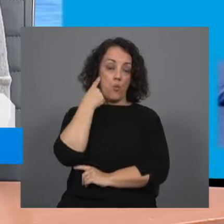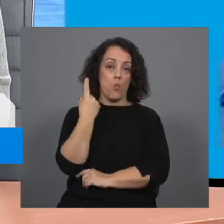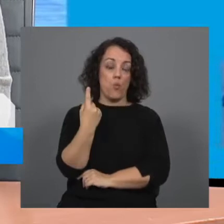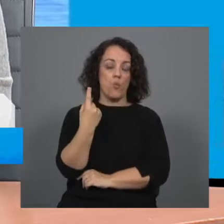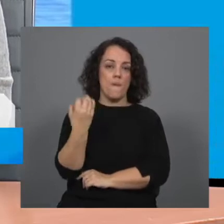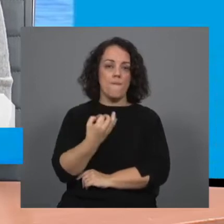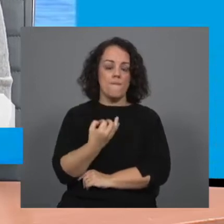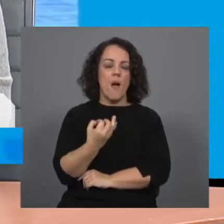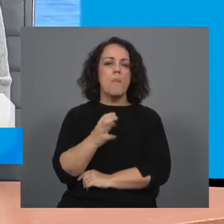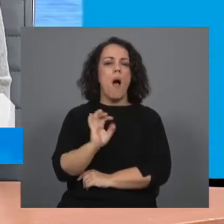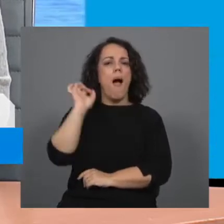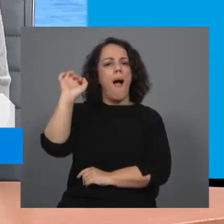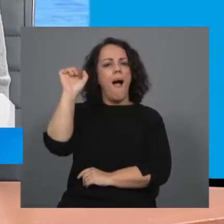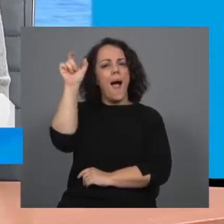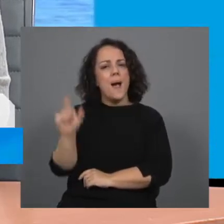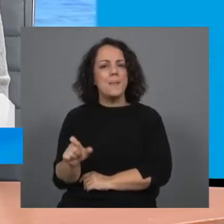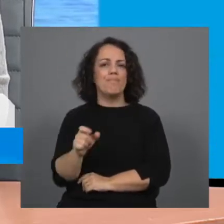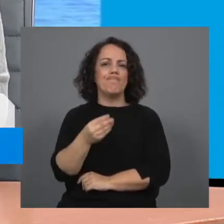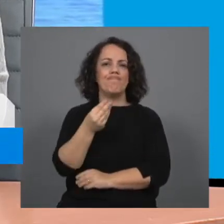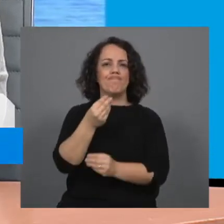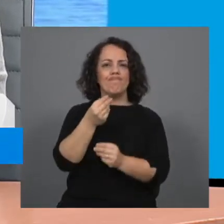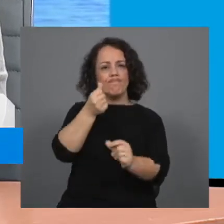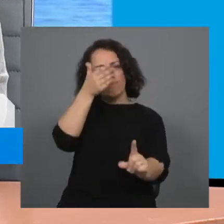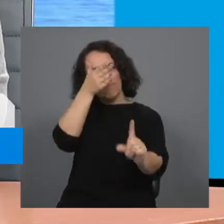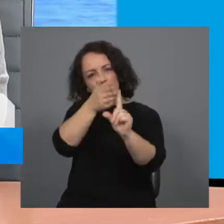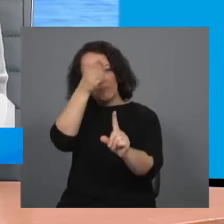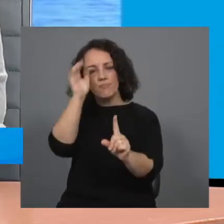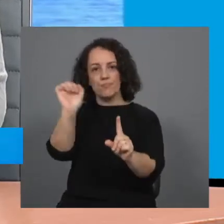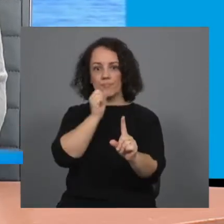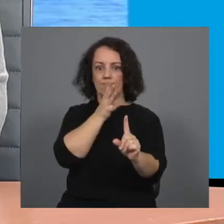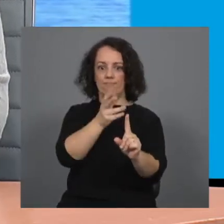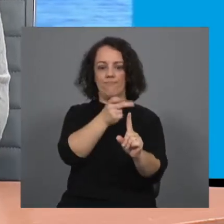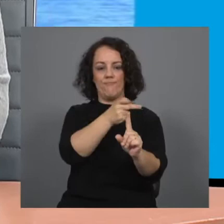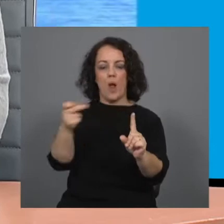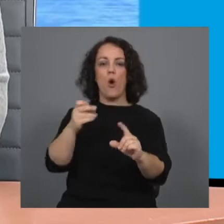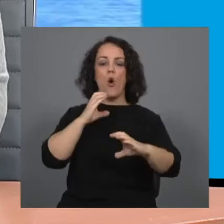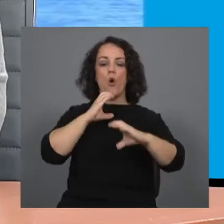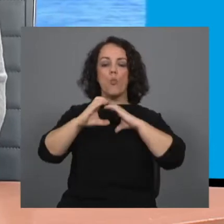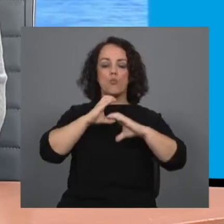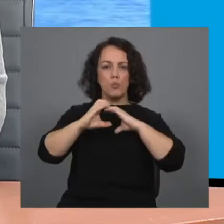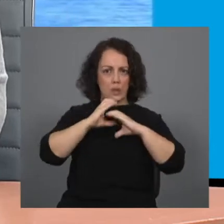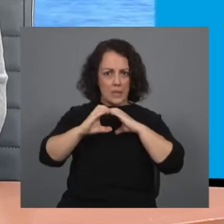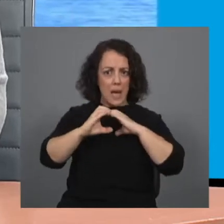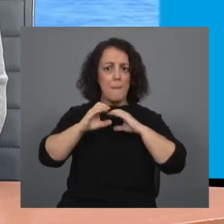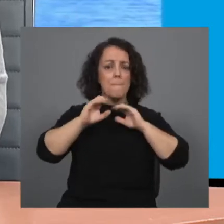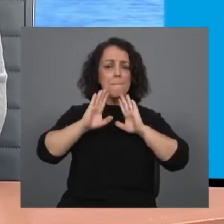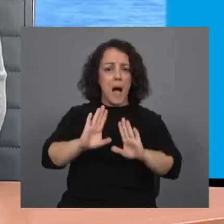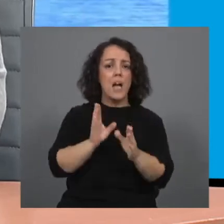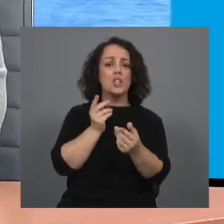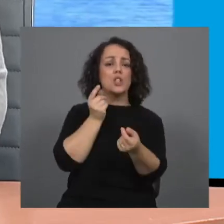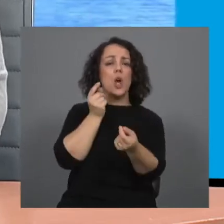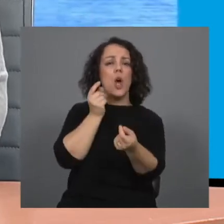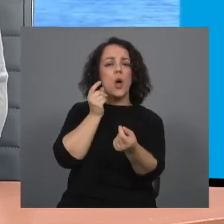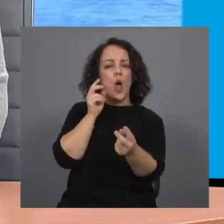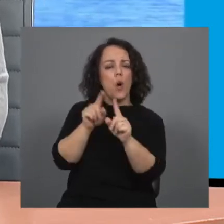maneira, o facto da mensagem se centrar nesta afirmação, não é? Comunicar encontrando as pessoas como e onde estiverem,